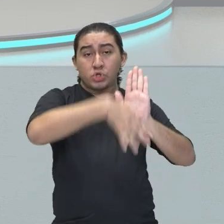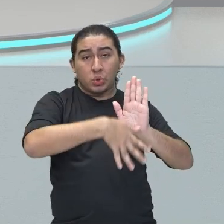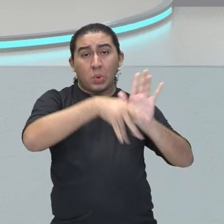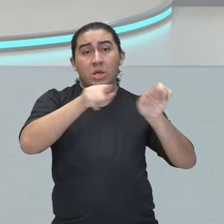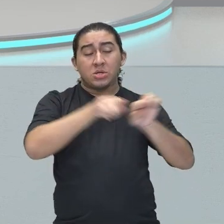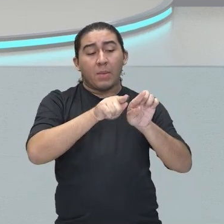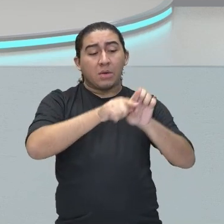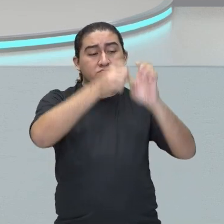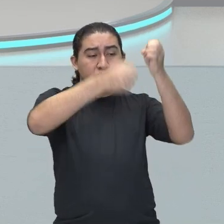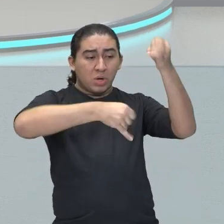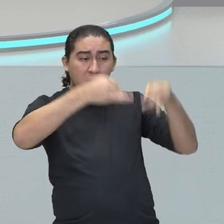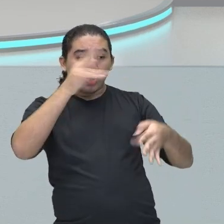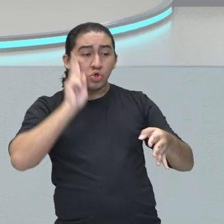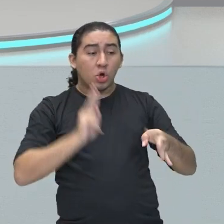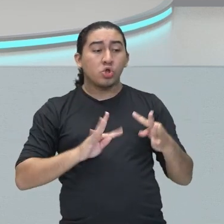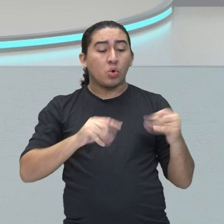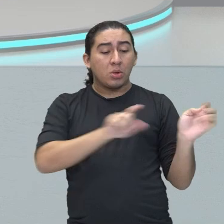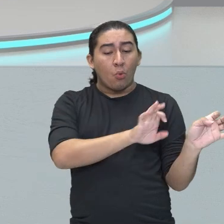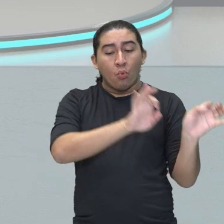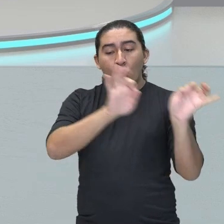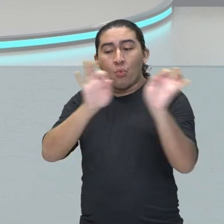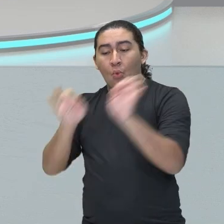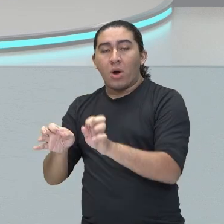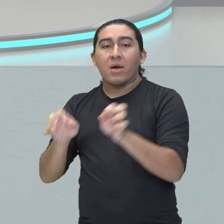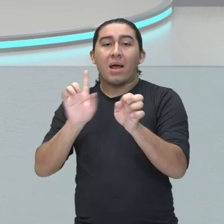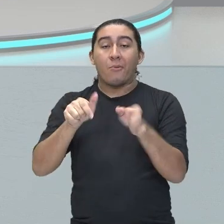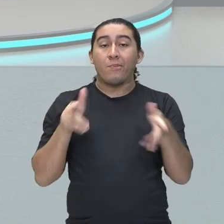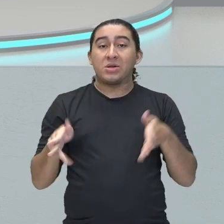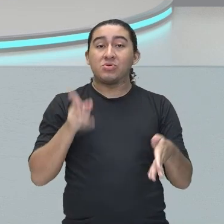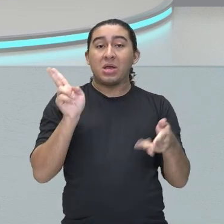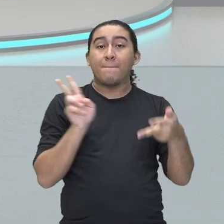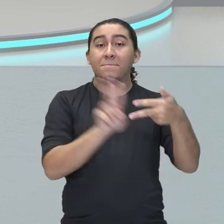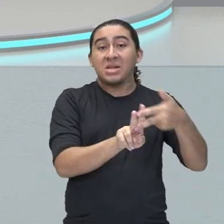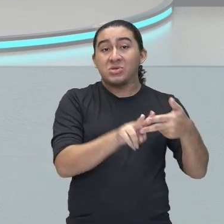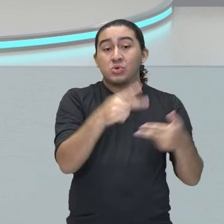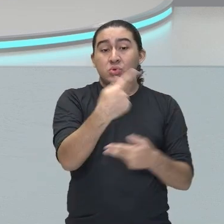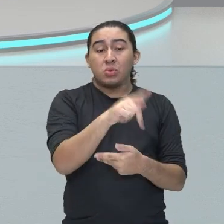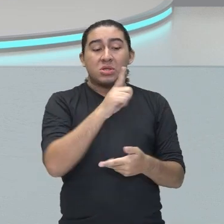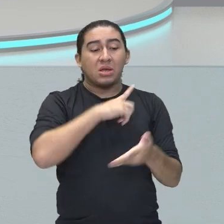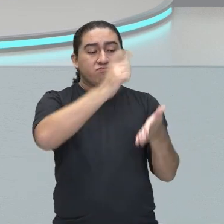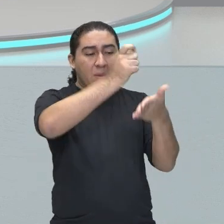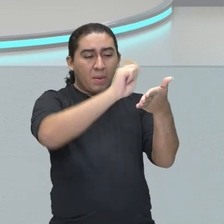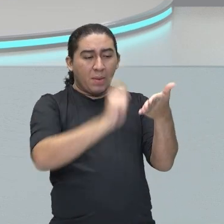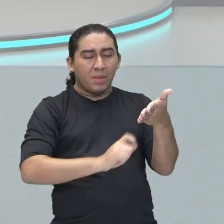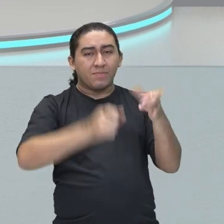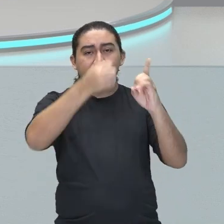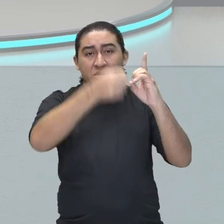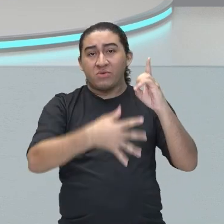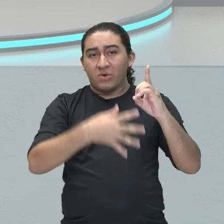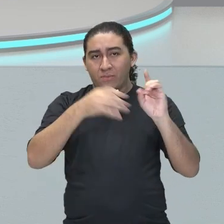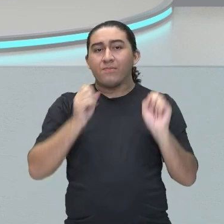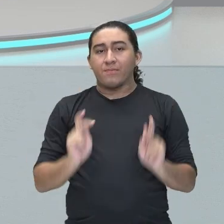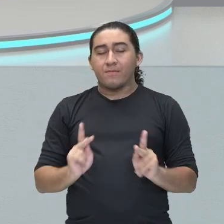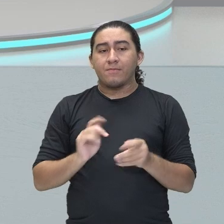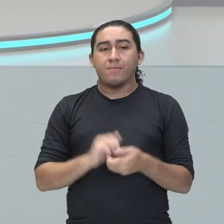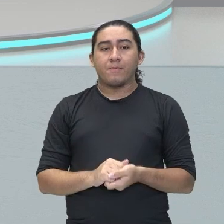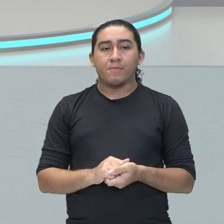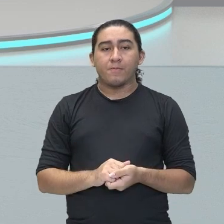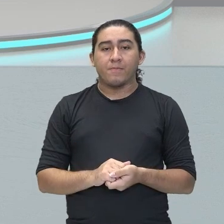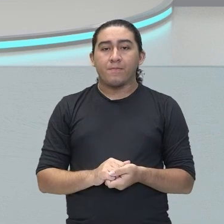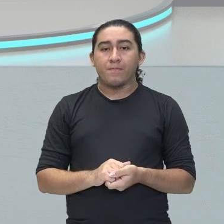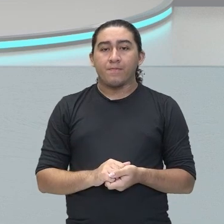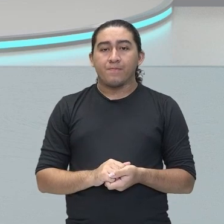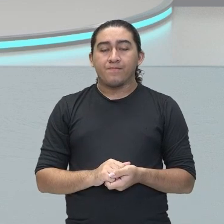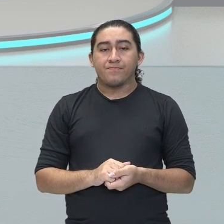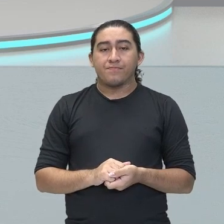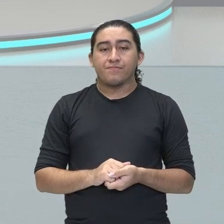toda essa história durante o período que ele esteve preso. Ele escreveu toda essa história, certo? Vamos ver então a